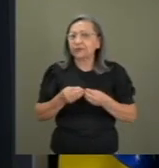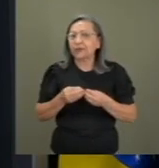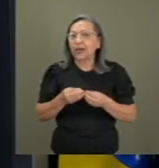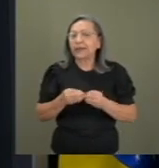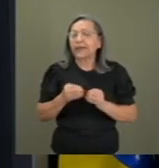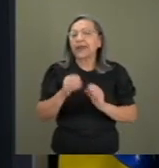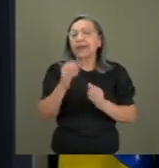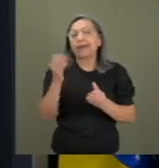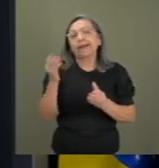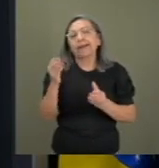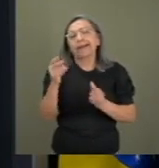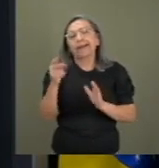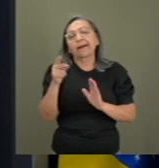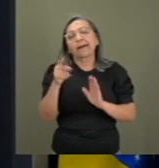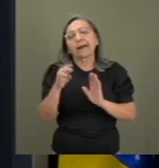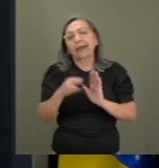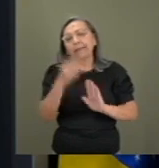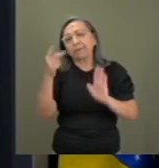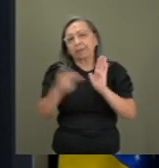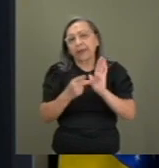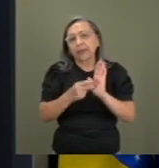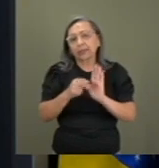aí pense